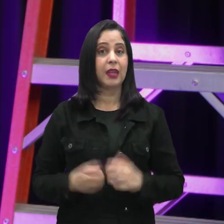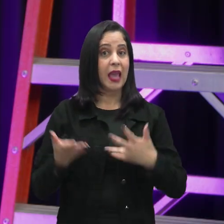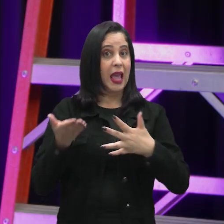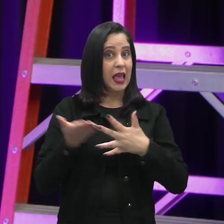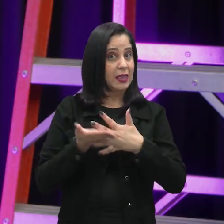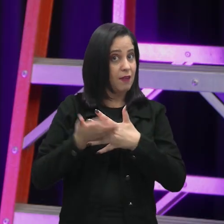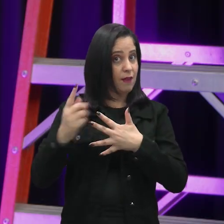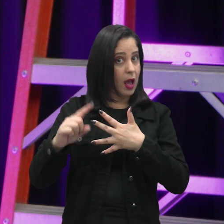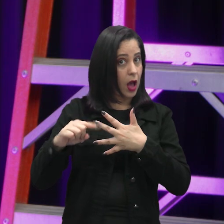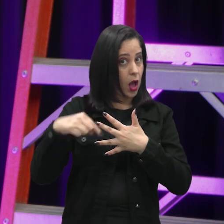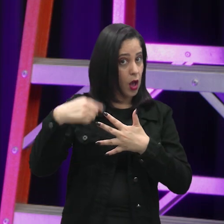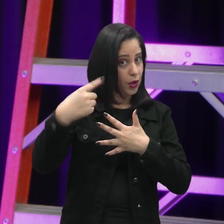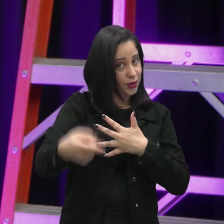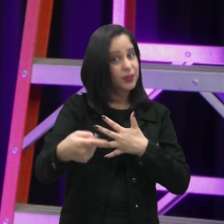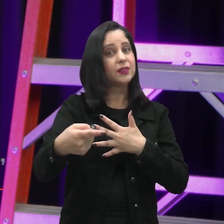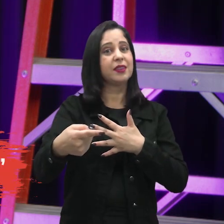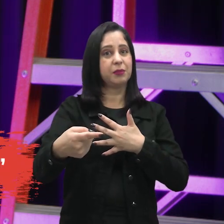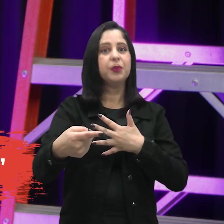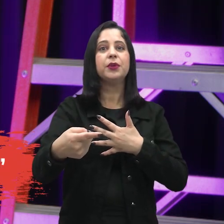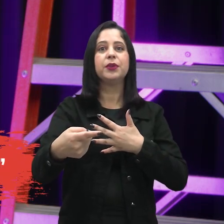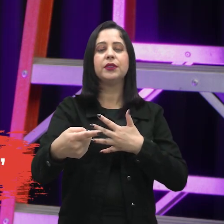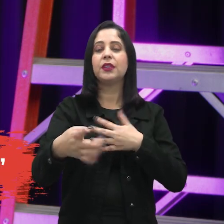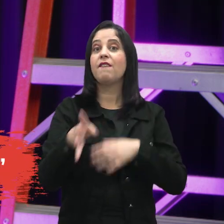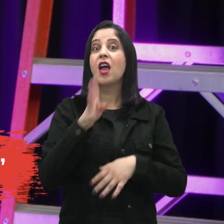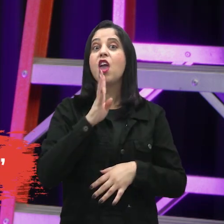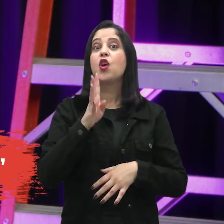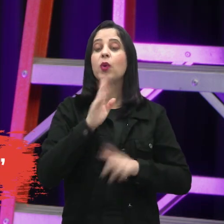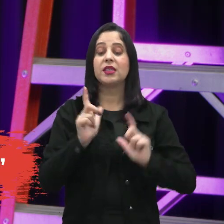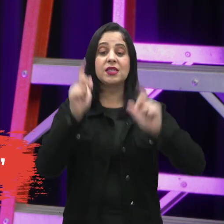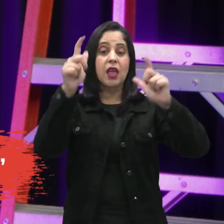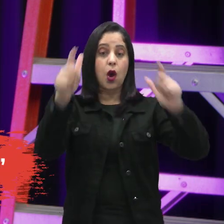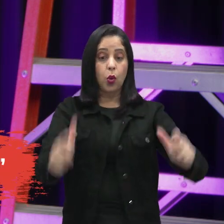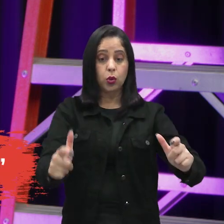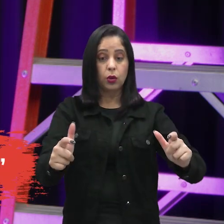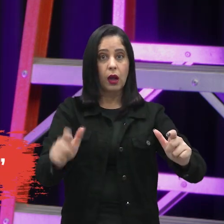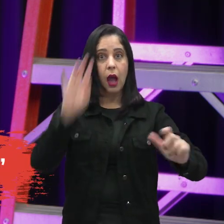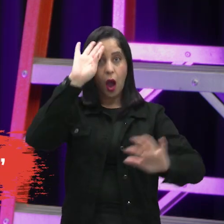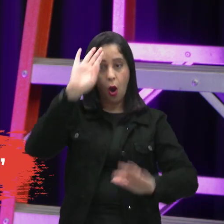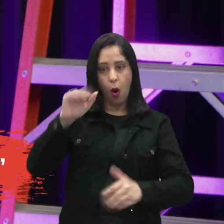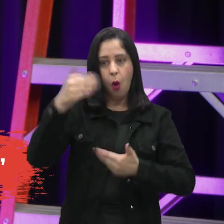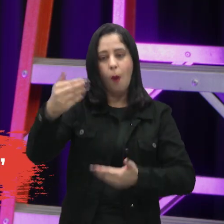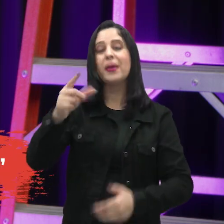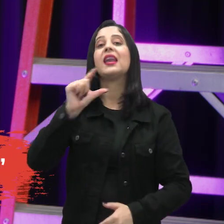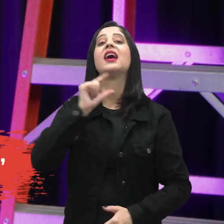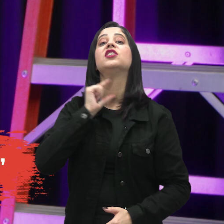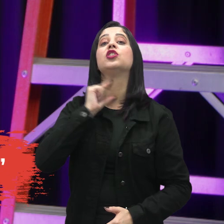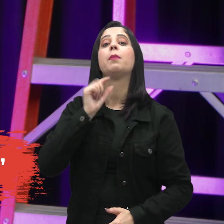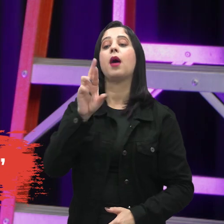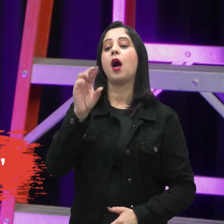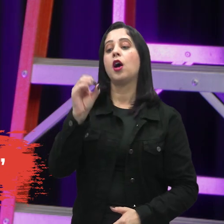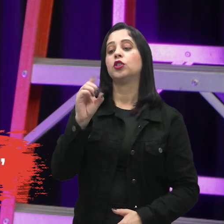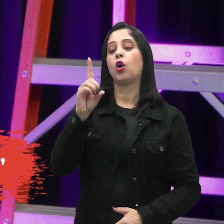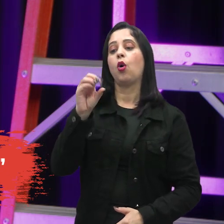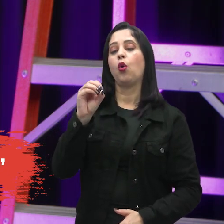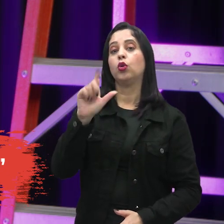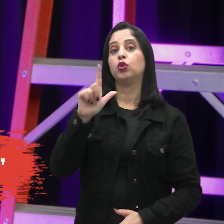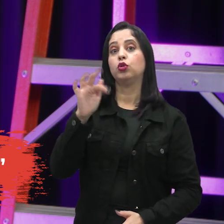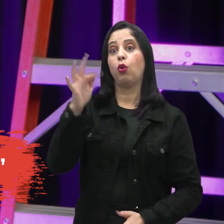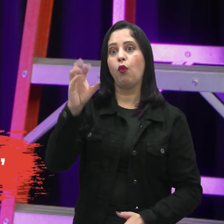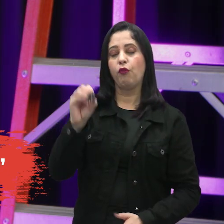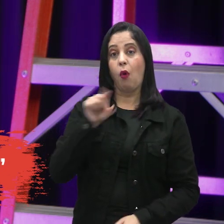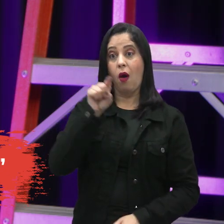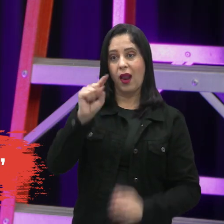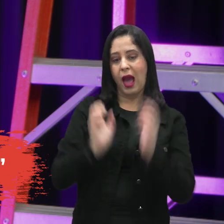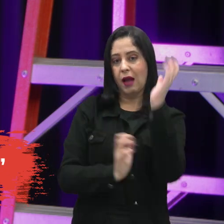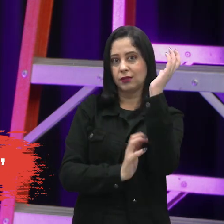Pessoal, daqui a pouquinho, depois do intervalo, a gente vai conhecer o Memorial do Padre Rodolfo Komorek, que fica no Parque Vicentina Aranha, viu? É